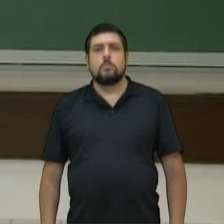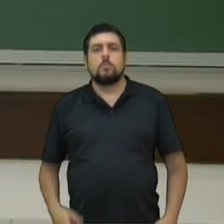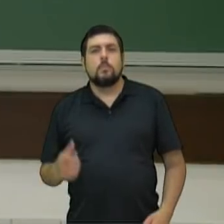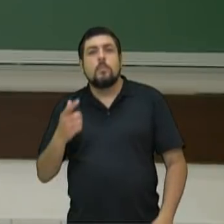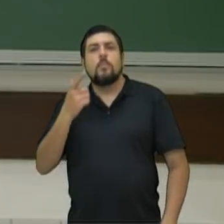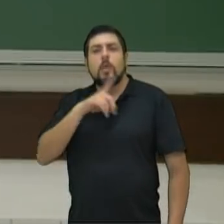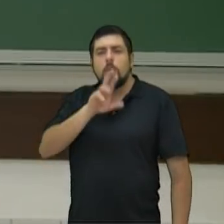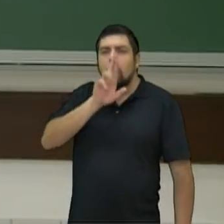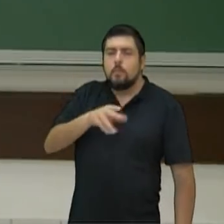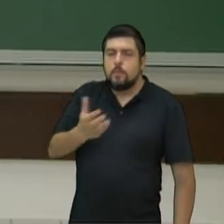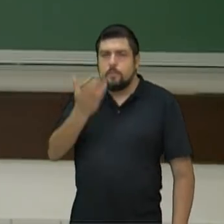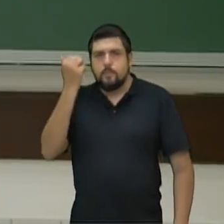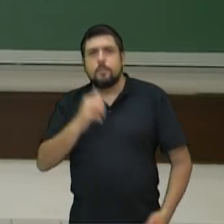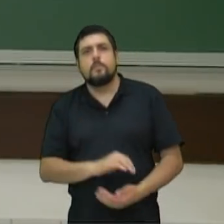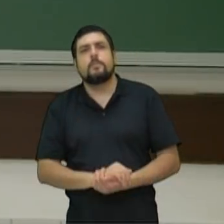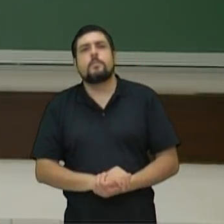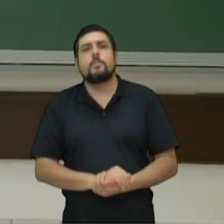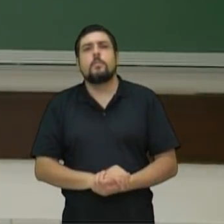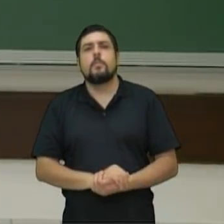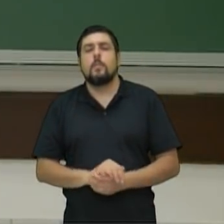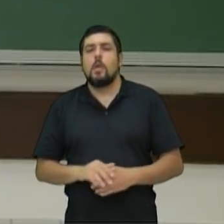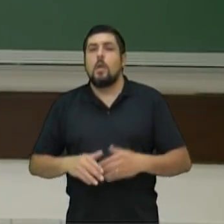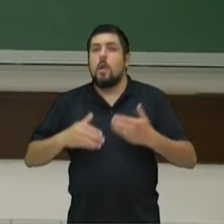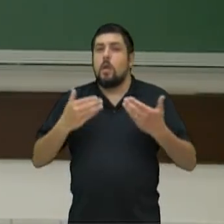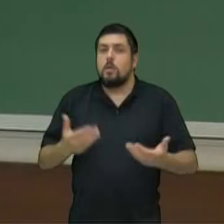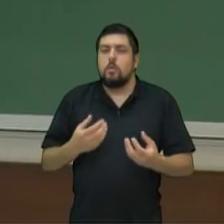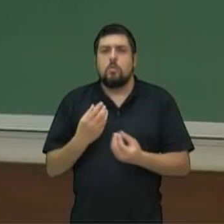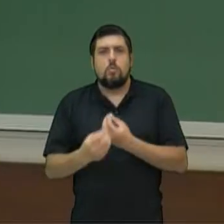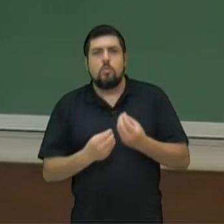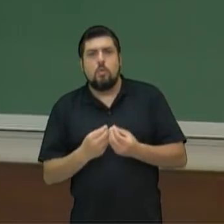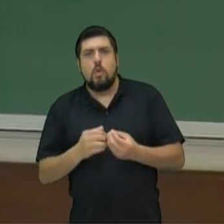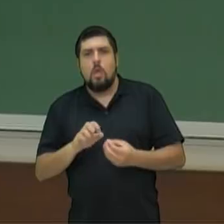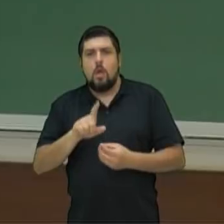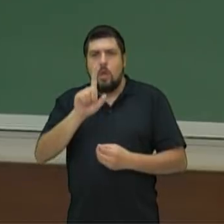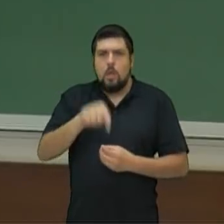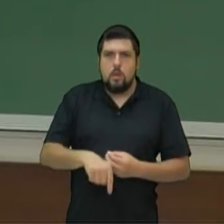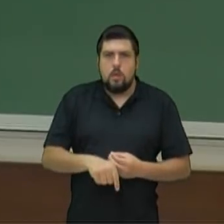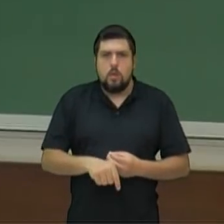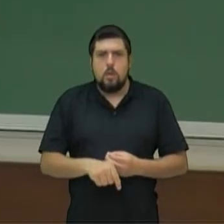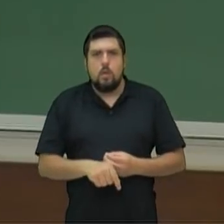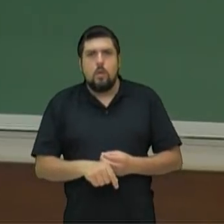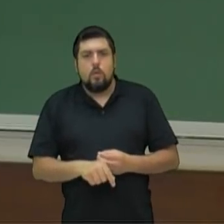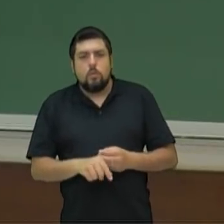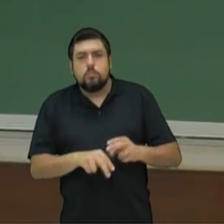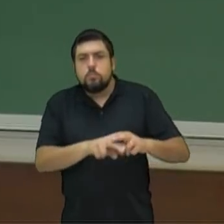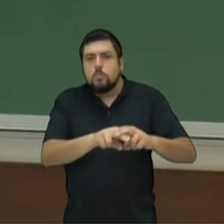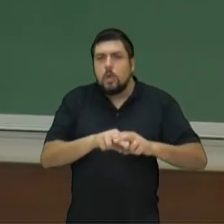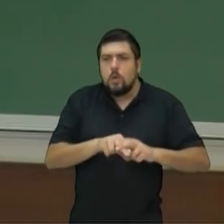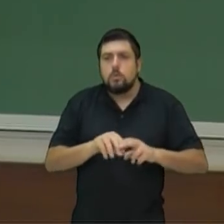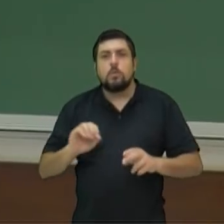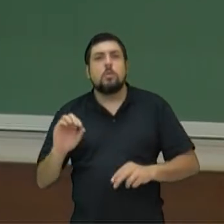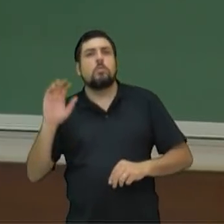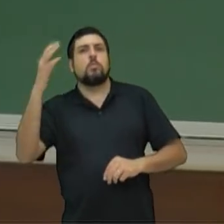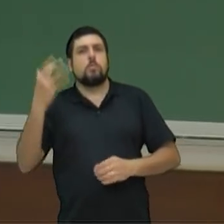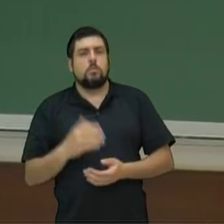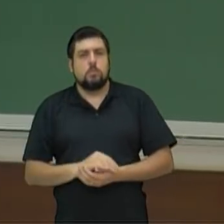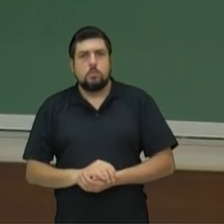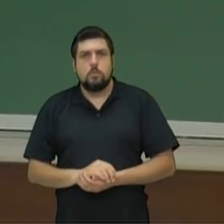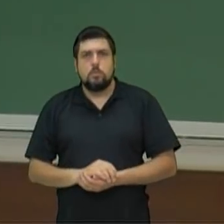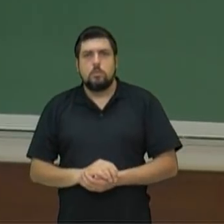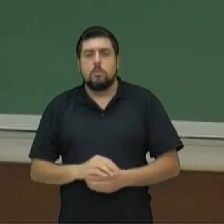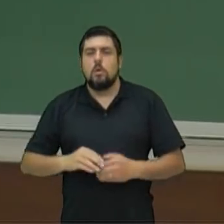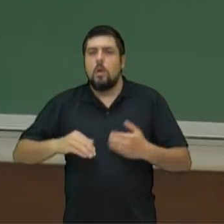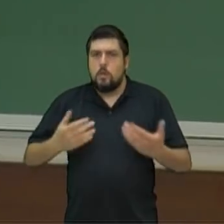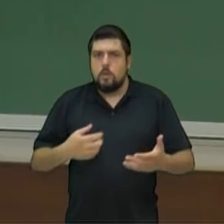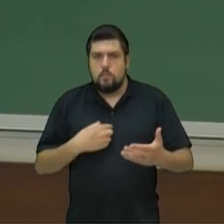Conseguiram, meus amigos? Vamos lá. Então, há uma relação de causa e consequência aqui, ó, bem articulada pelo autor, né? A leitura leva a